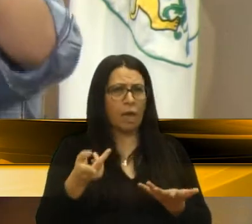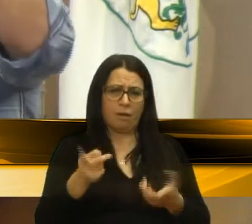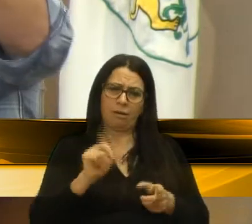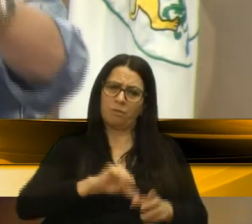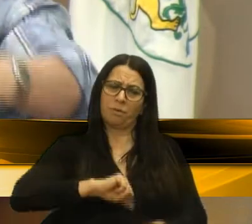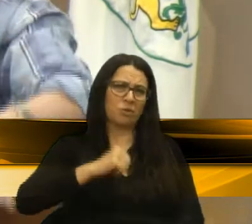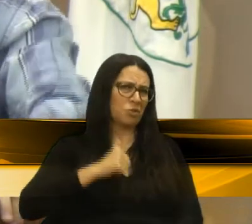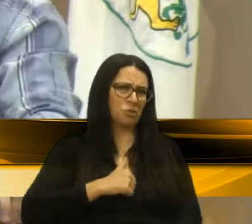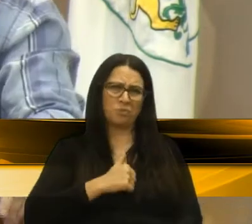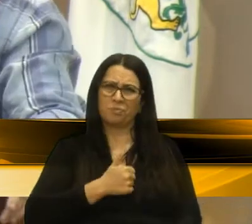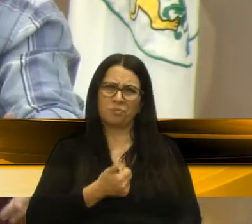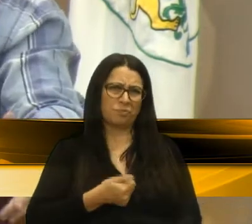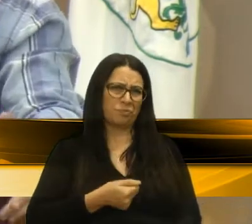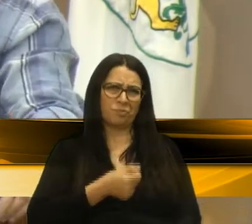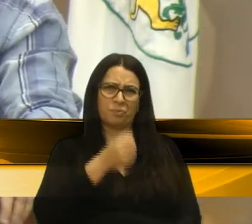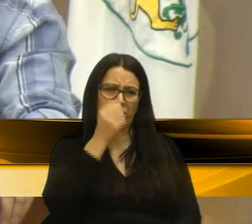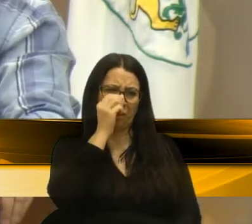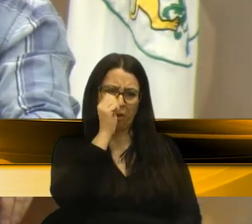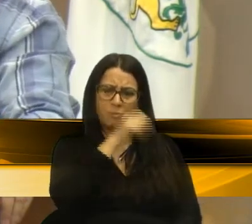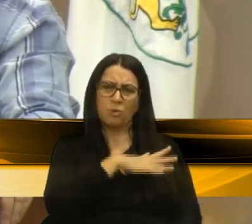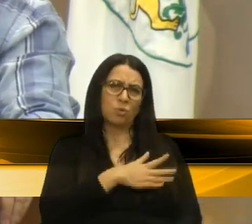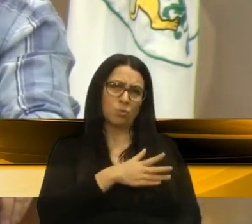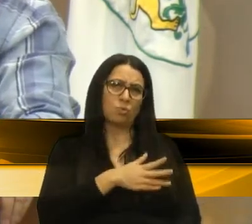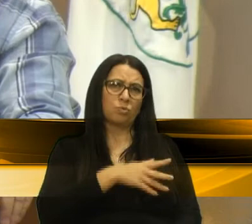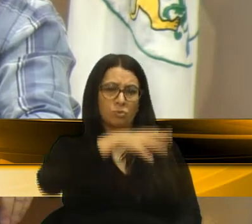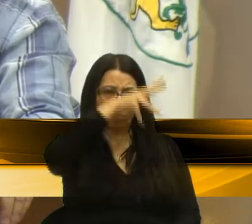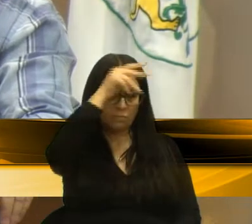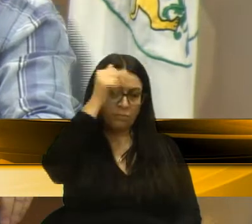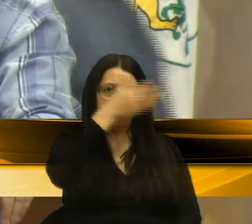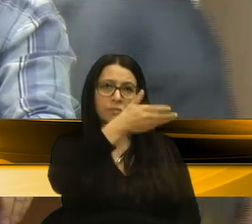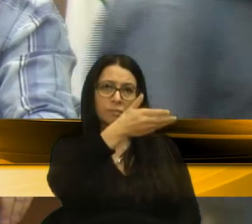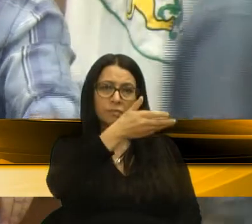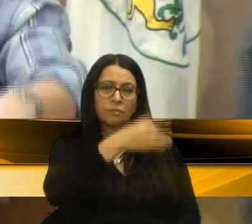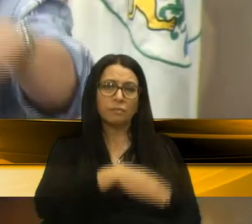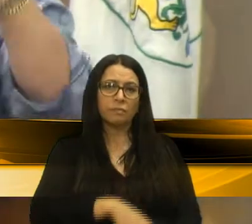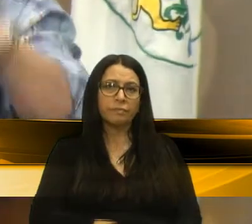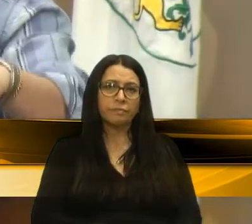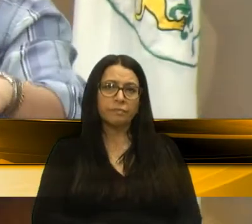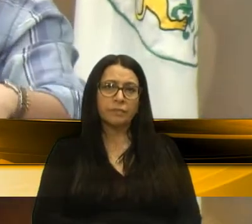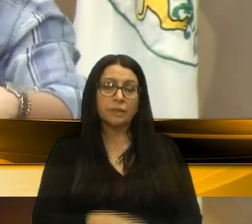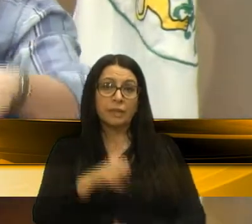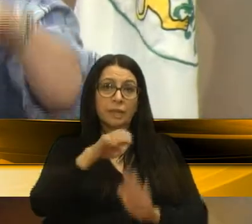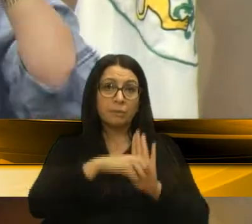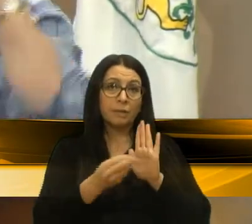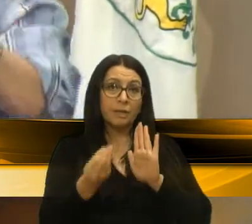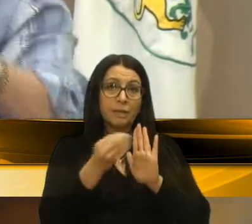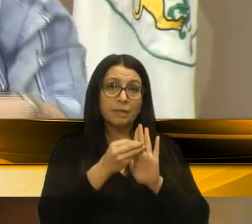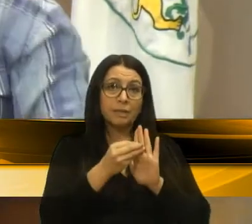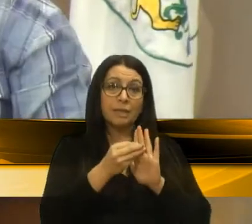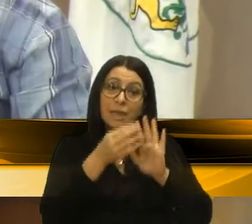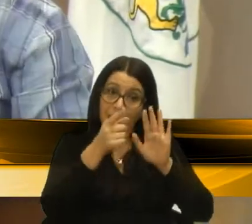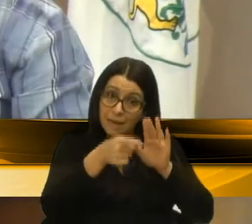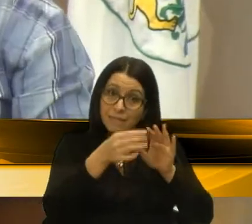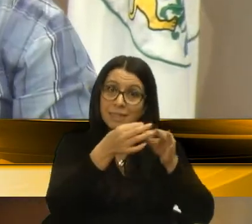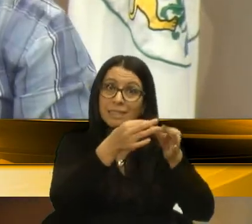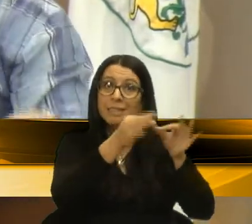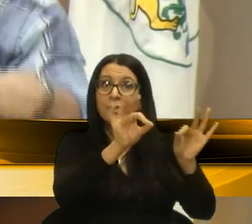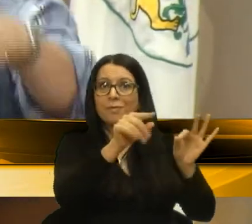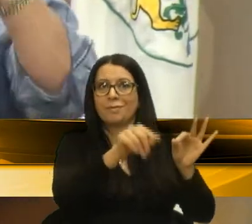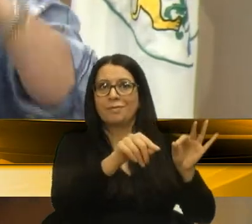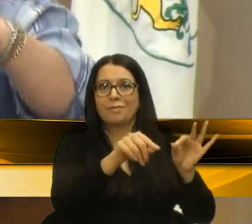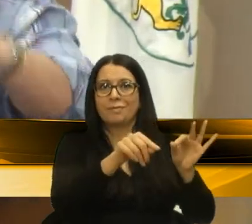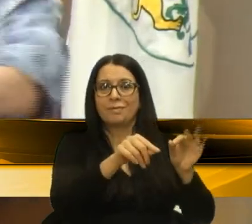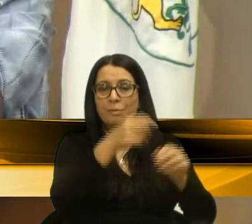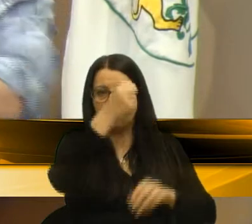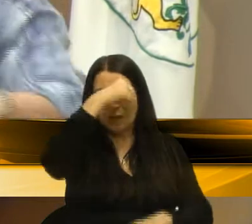mesquinha ordinária de parte do executivo né ea emenda que fizemos é que salvou na medida em que a